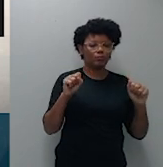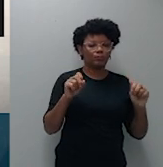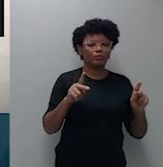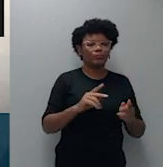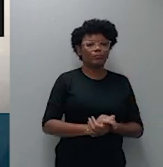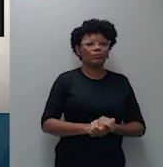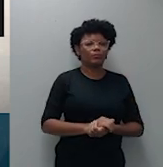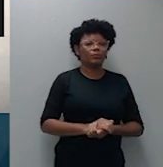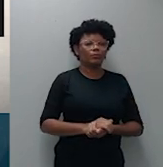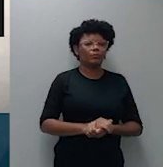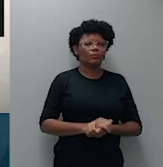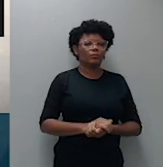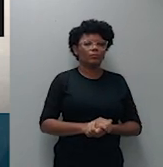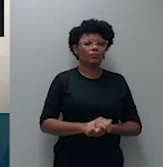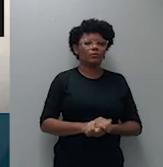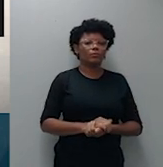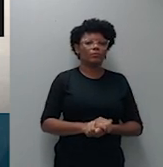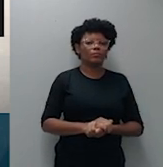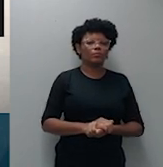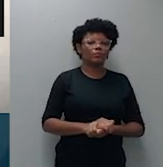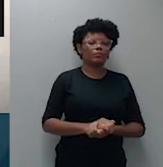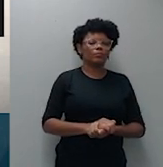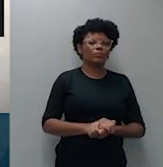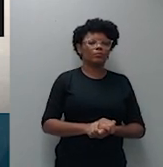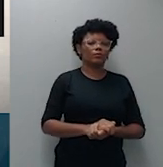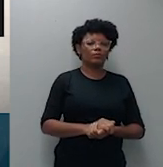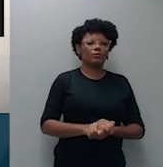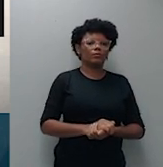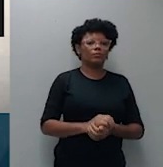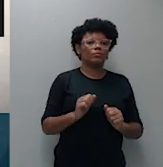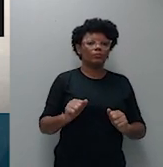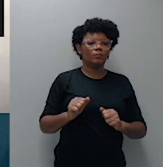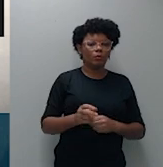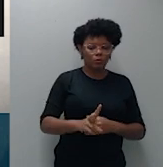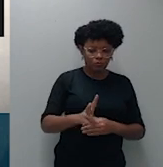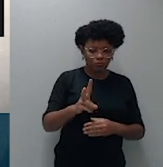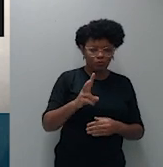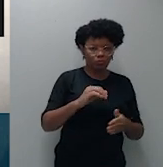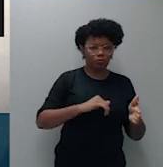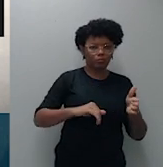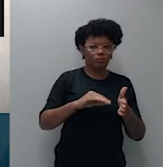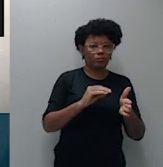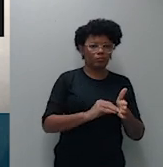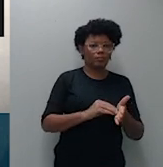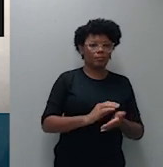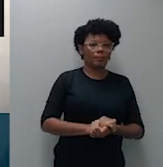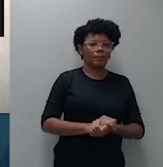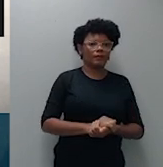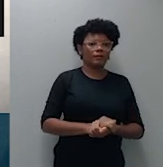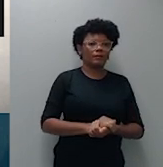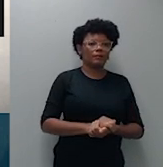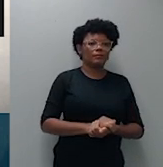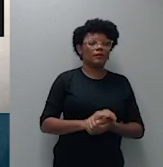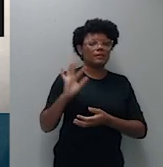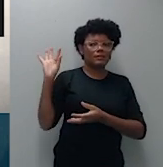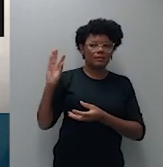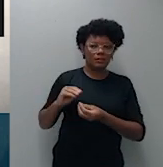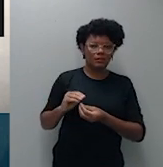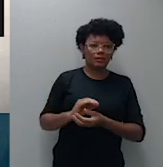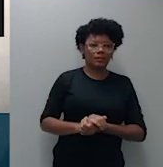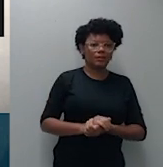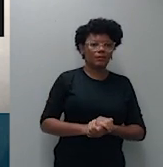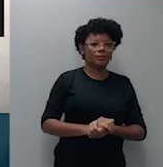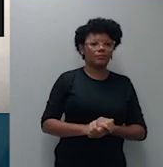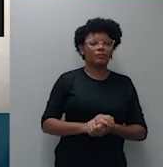acordos ministro marco buzzi poderia seguir pela aí mesmo você já fez